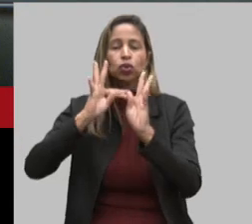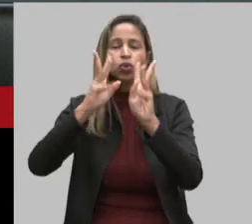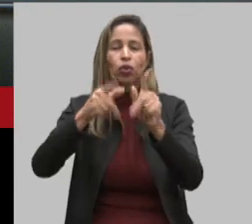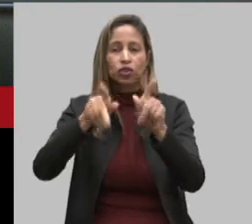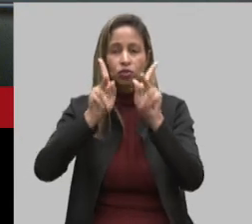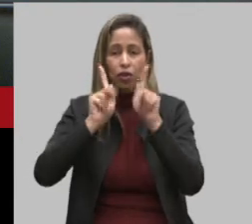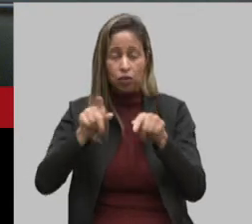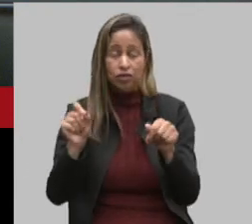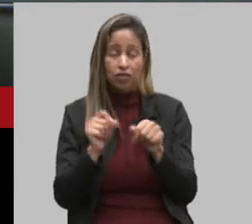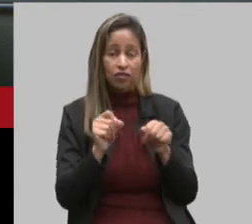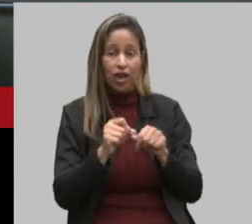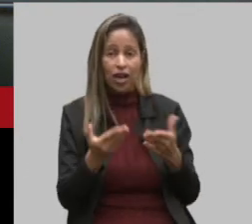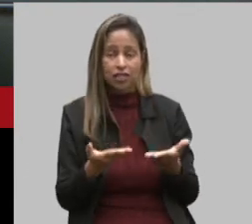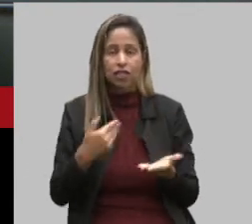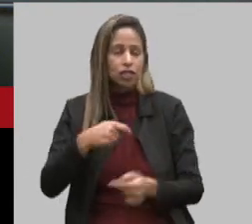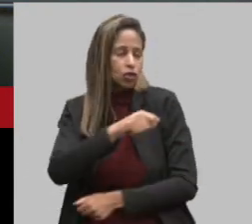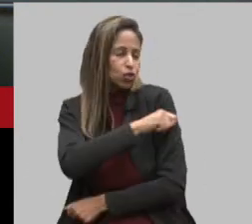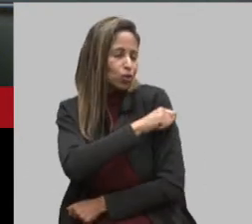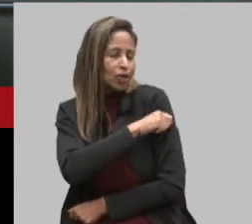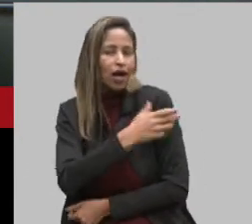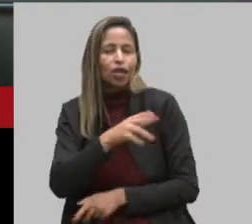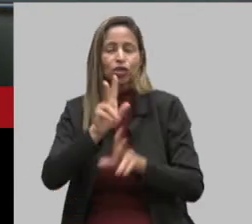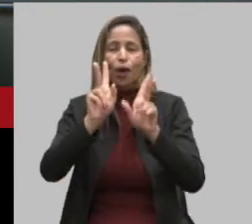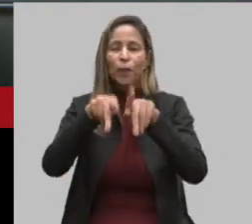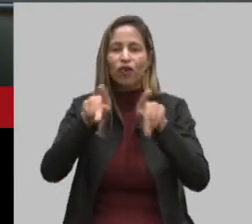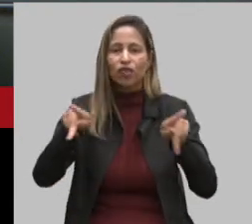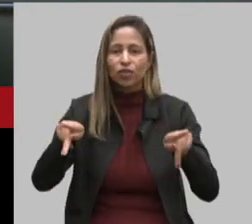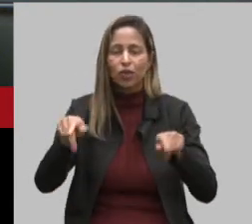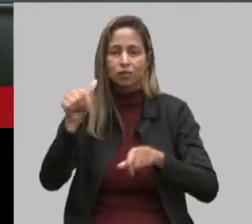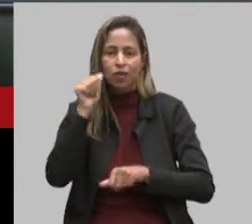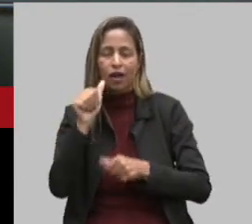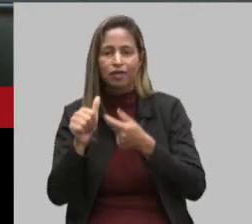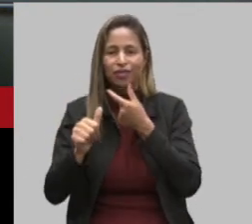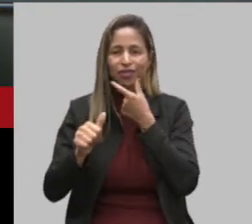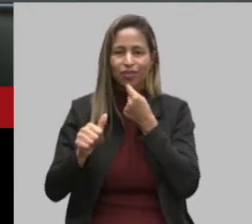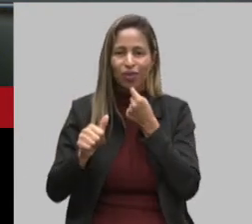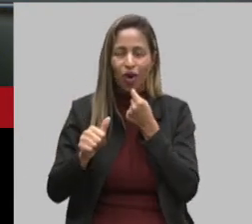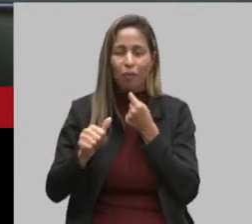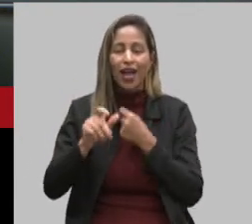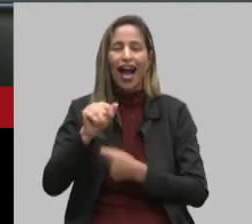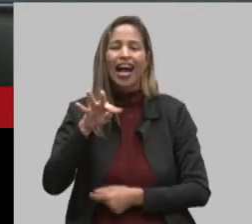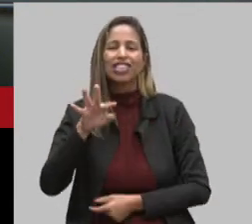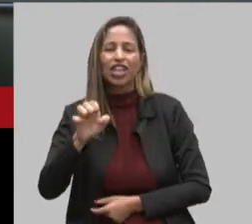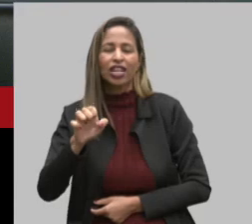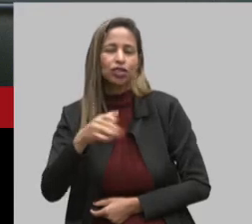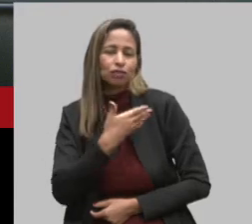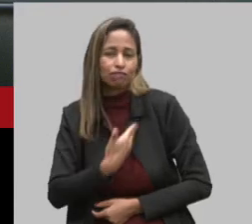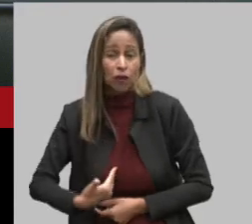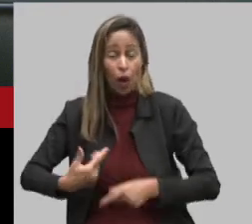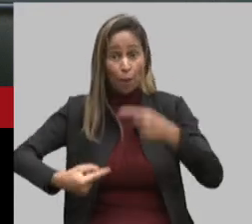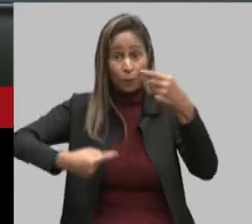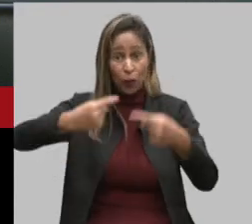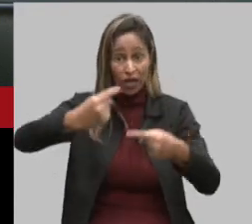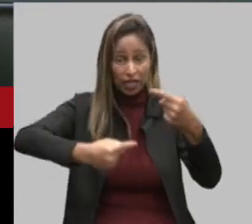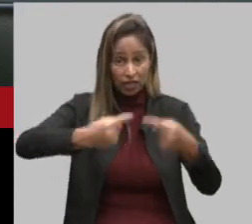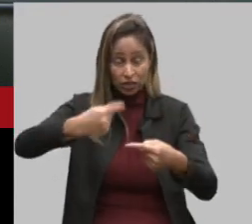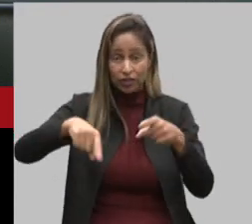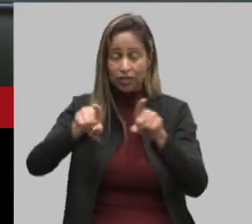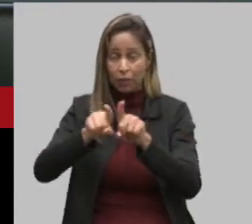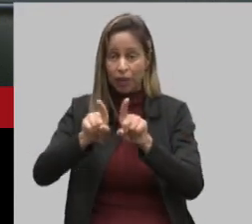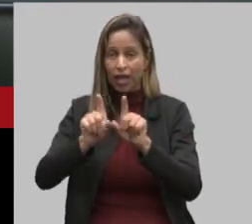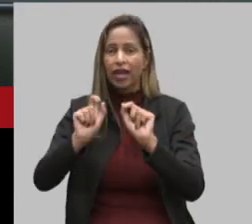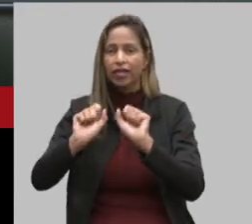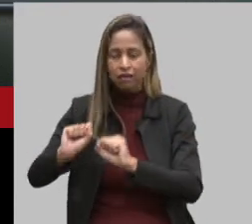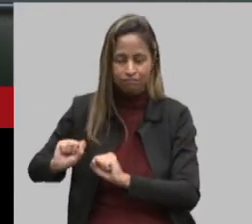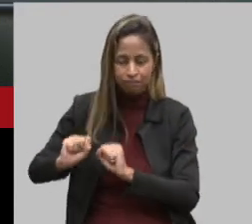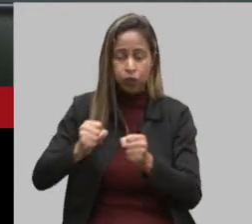realizam estudantes professoras e professores agentes públicos e políticos que não desistem de fazer da política